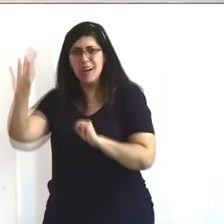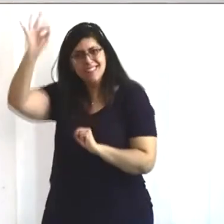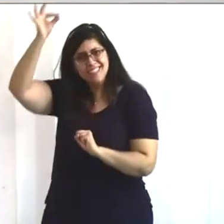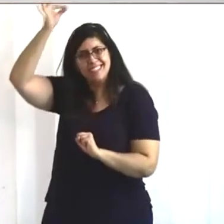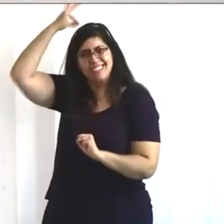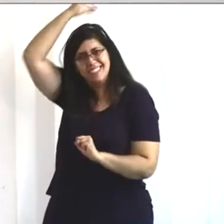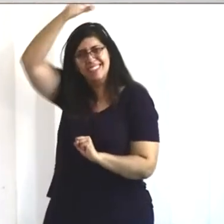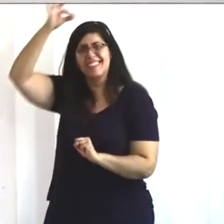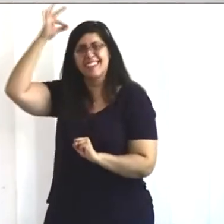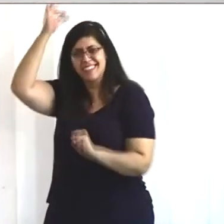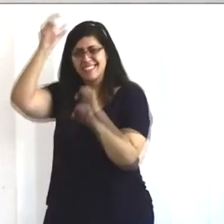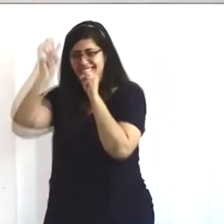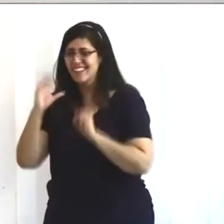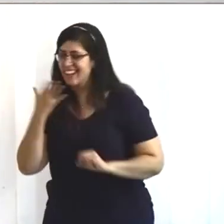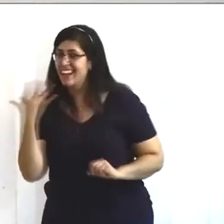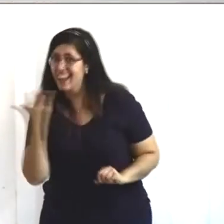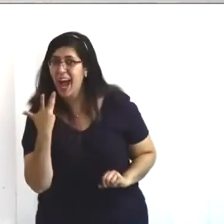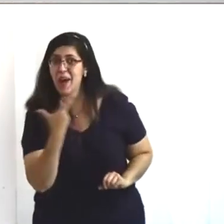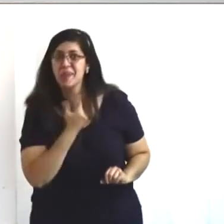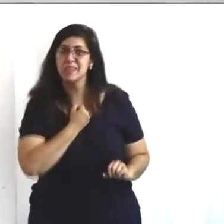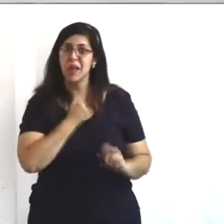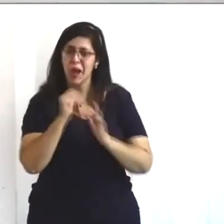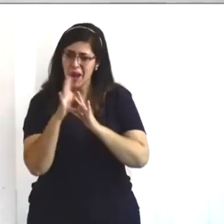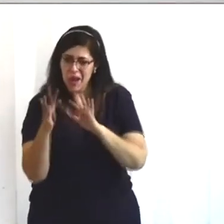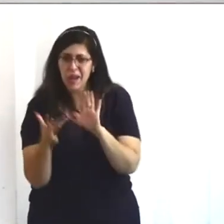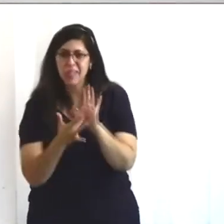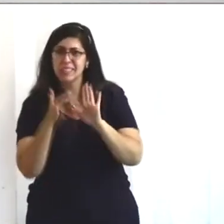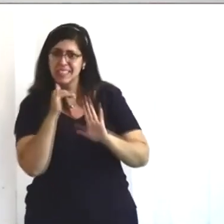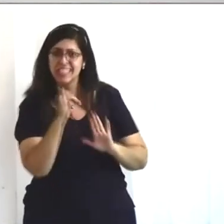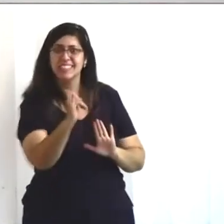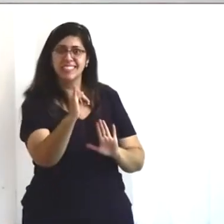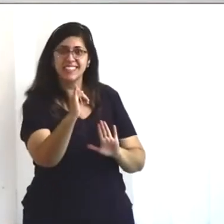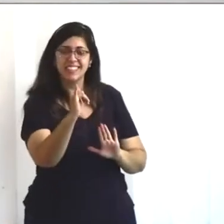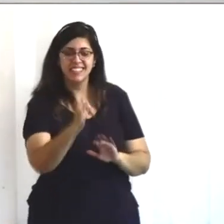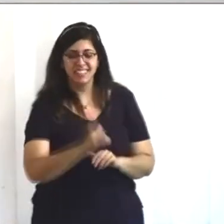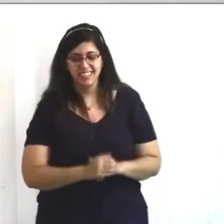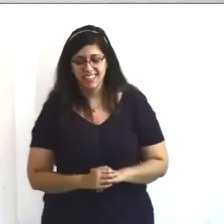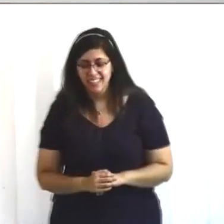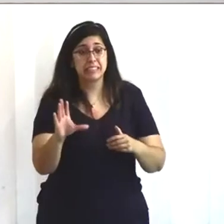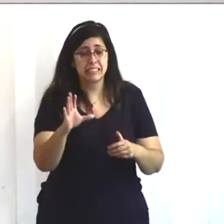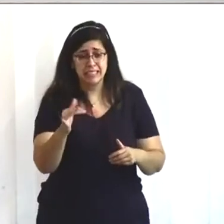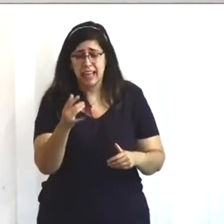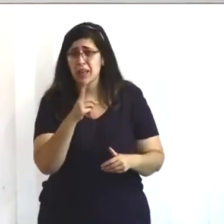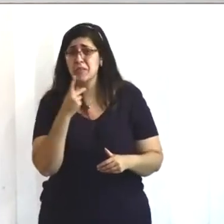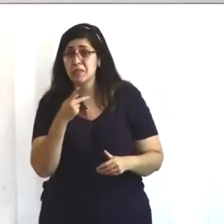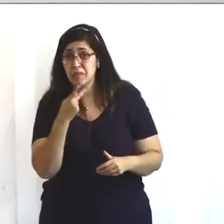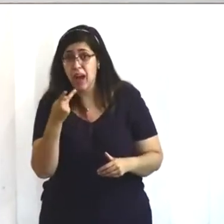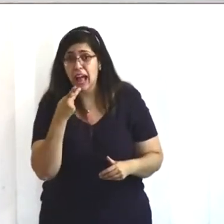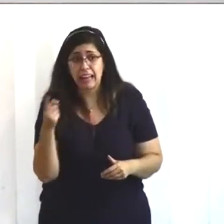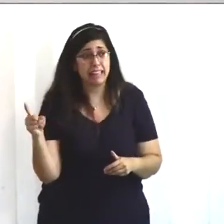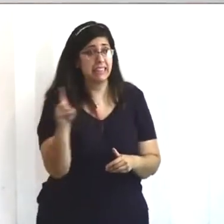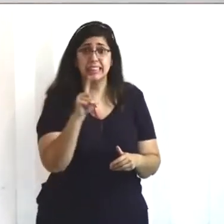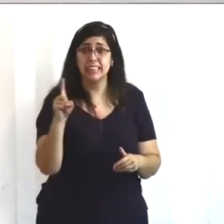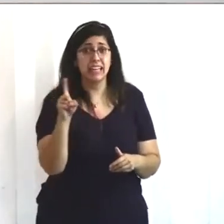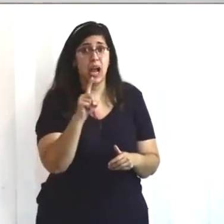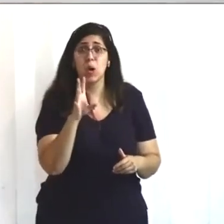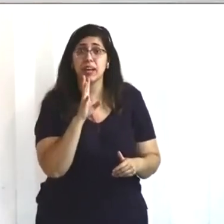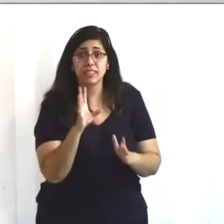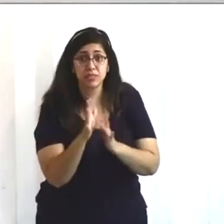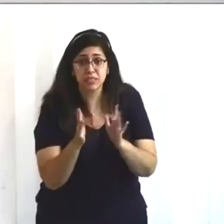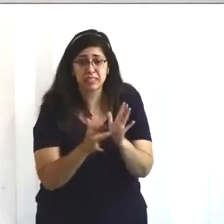de gente que conhecia Isaías, Jeremias. Ele não está falando dos gregos, ele não está falando dos